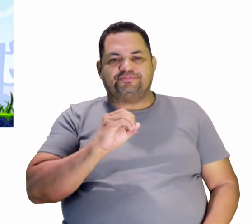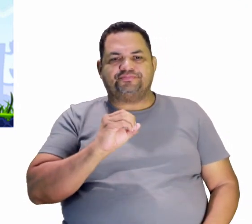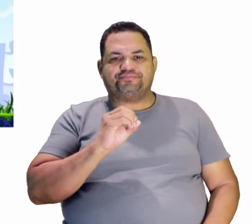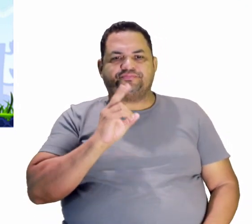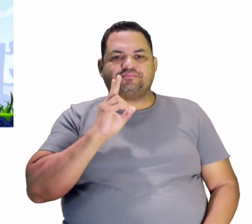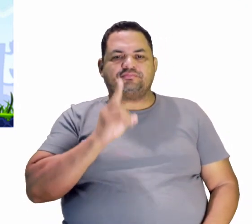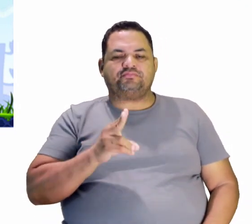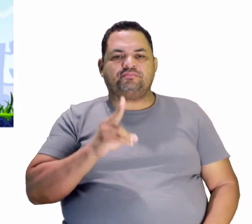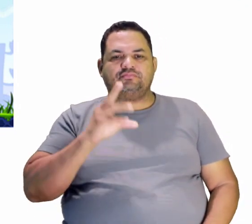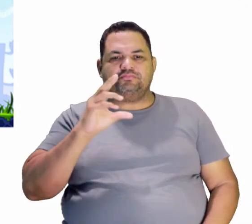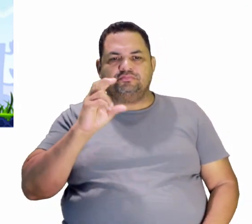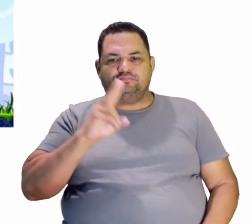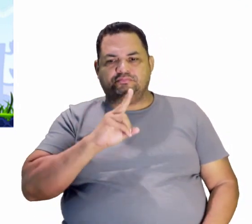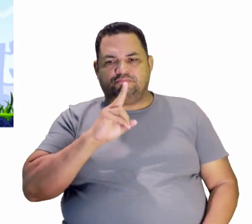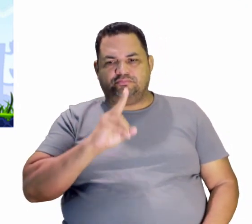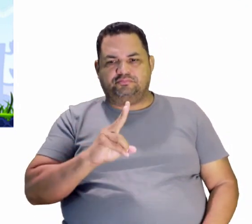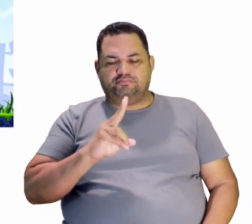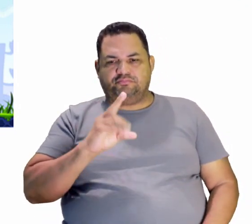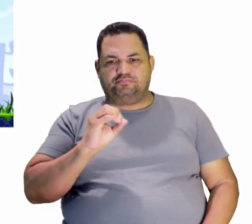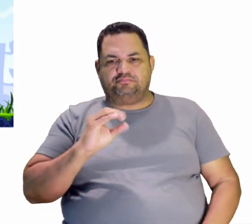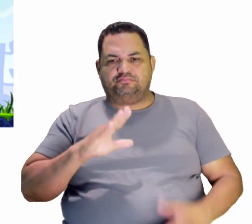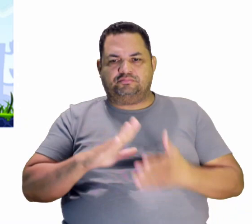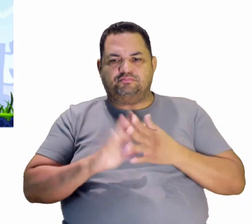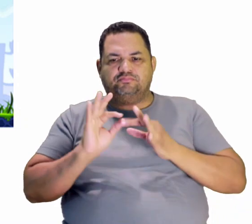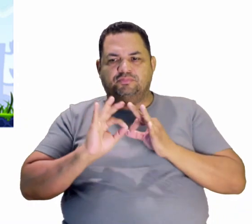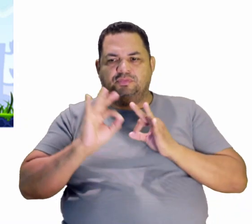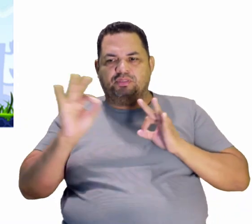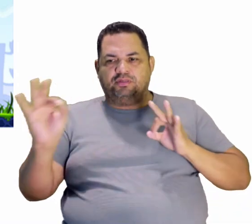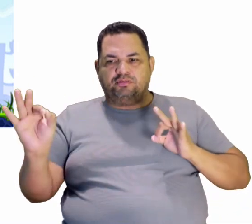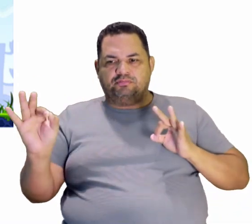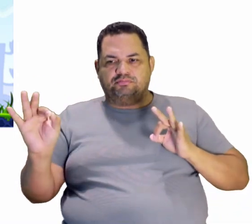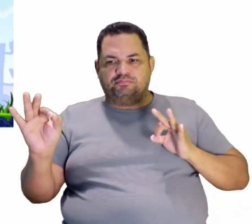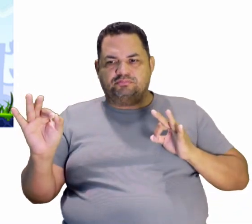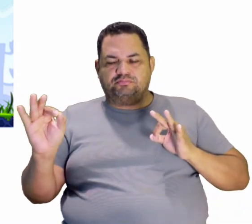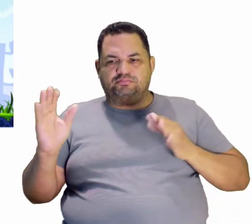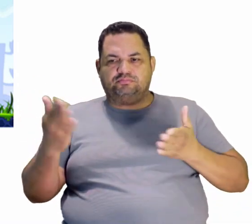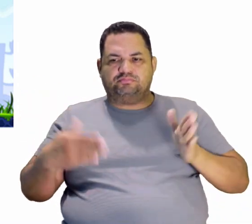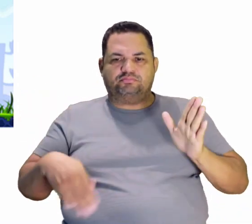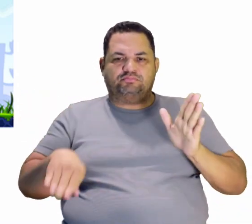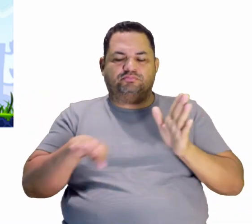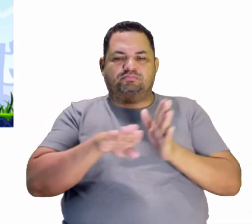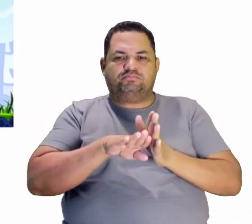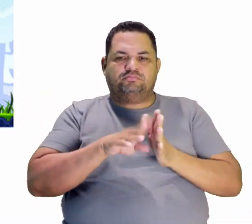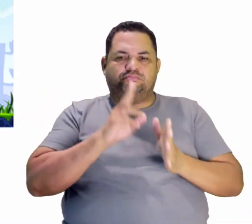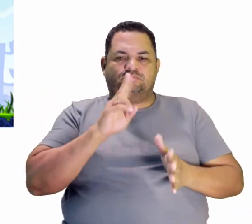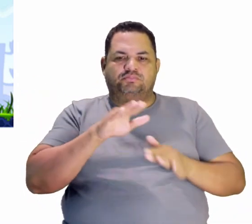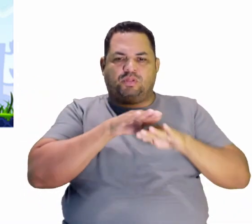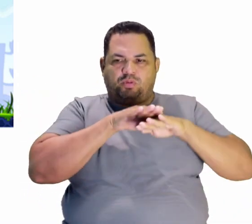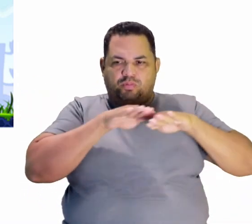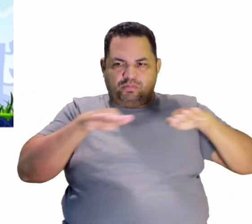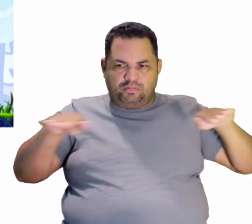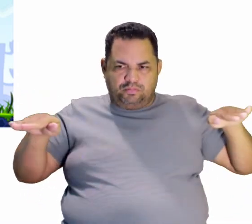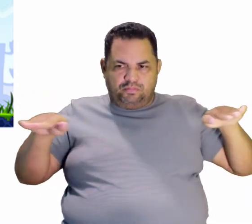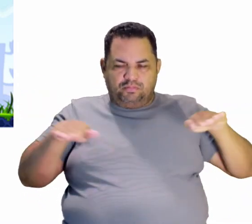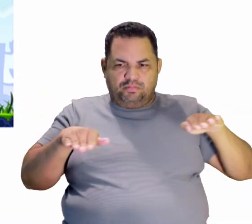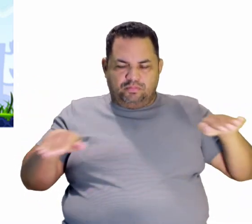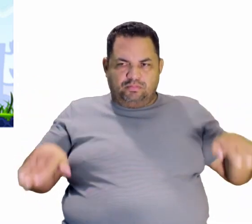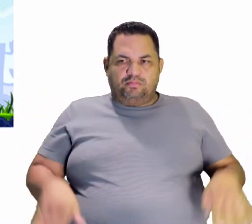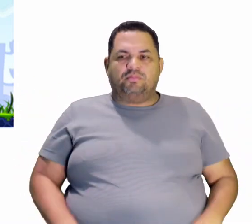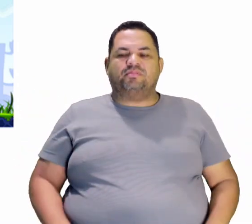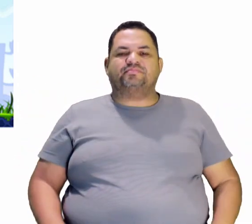igual à velocidade que chega no final do movimento, tá? No mesmo plano de saída e